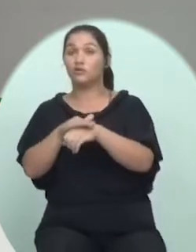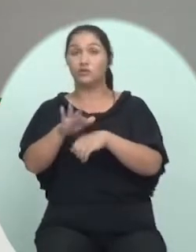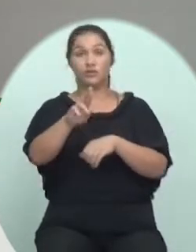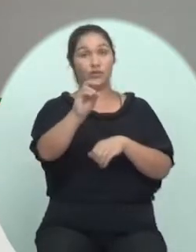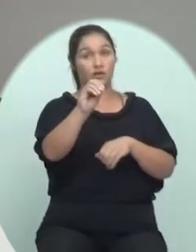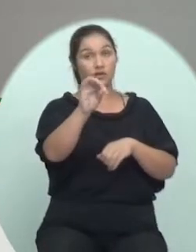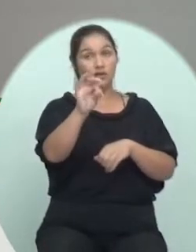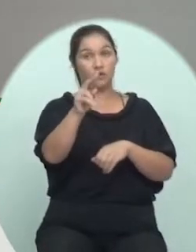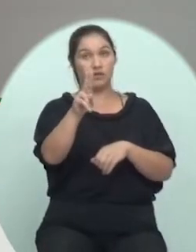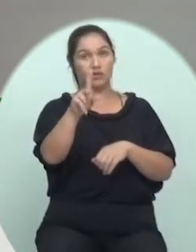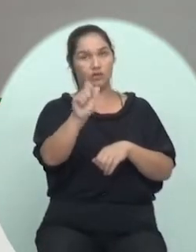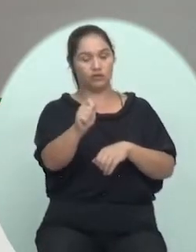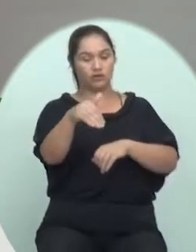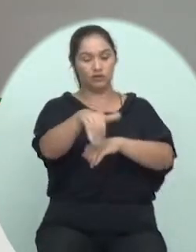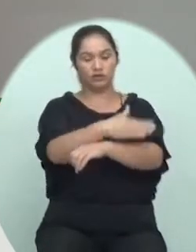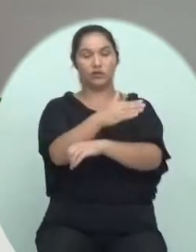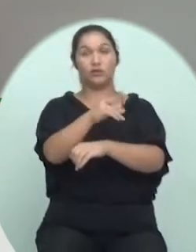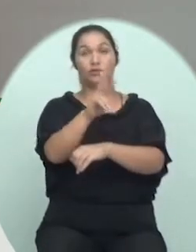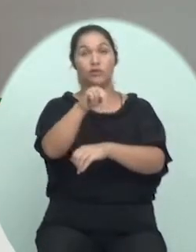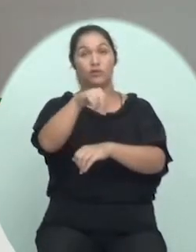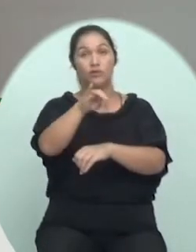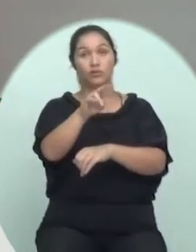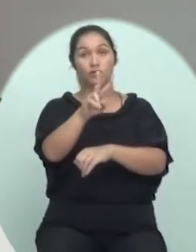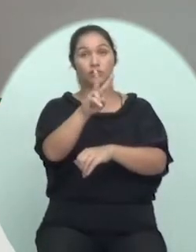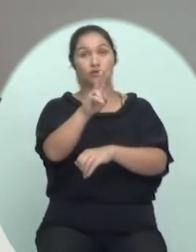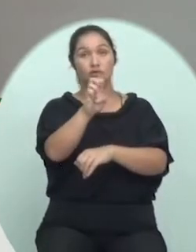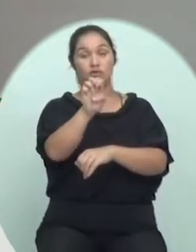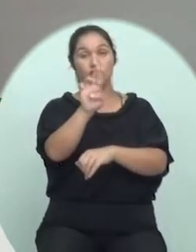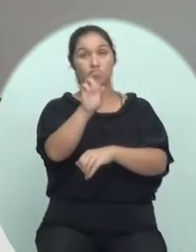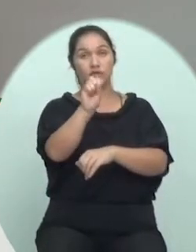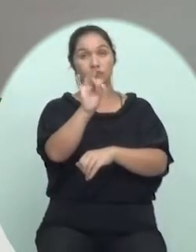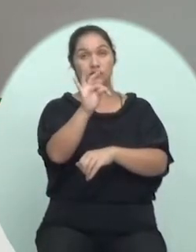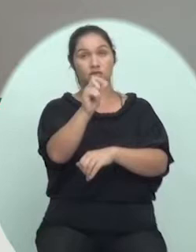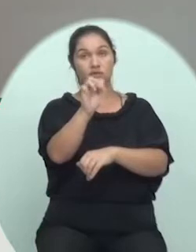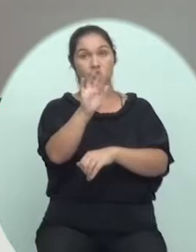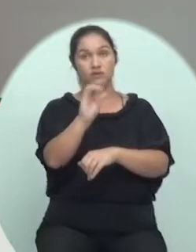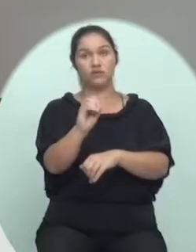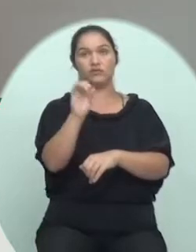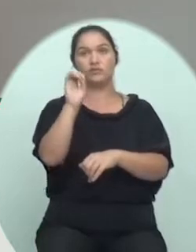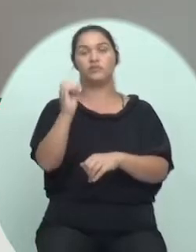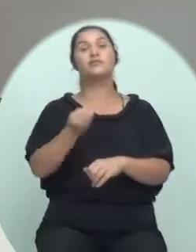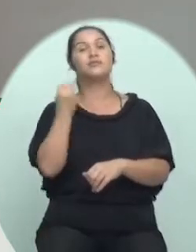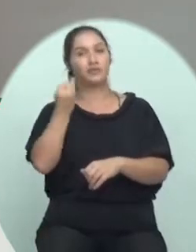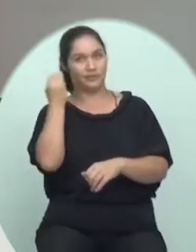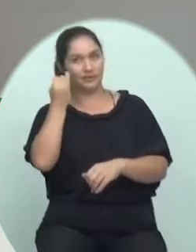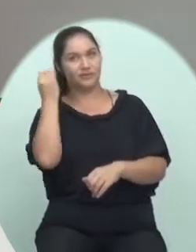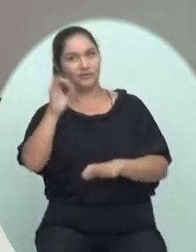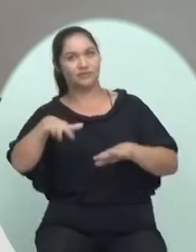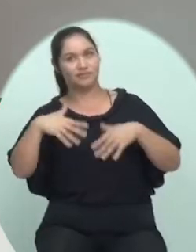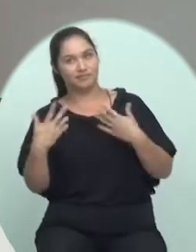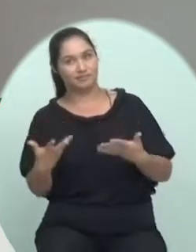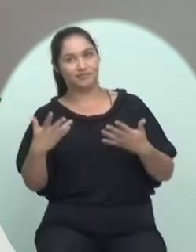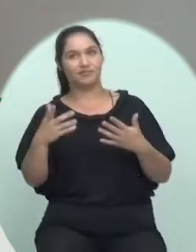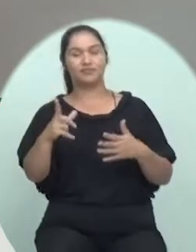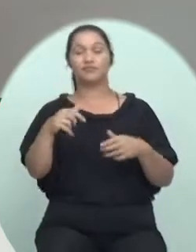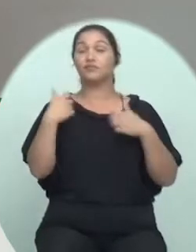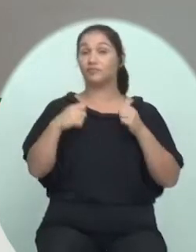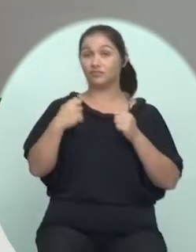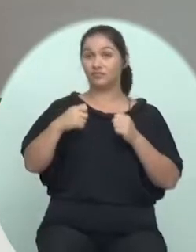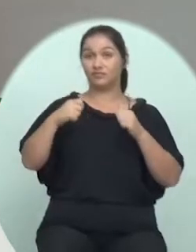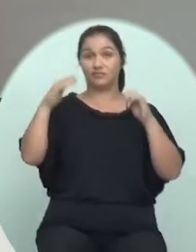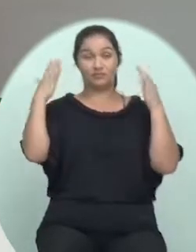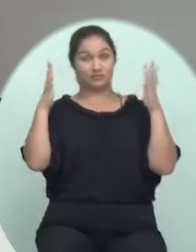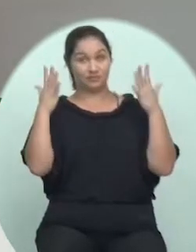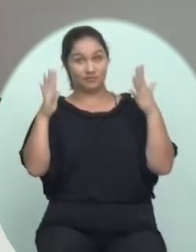Universitária com o anel viário naquele cruzamento ali. Isso é importante. Então, temos que elogiar algumas